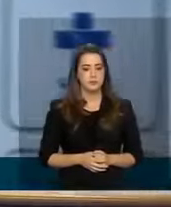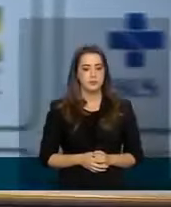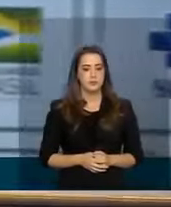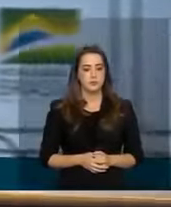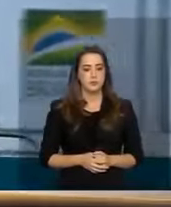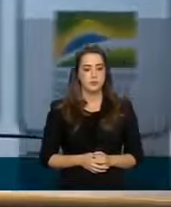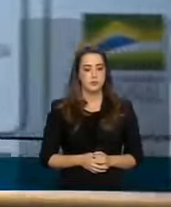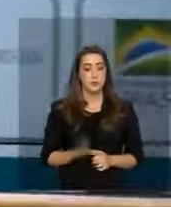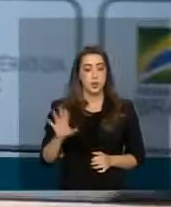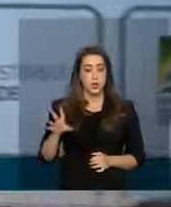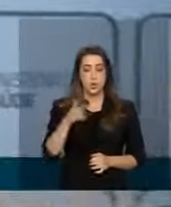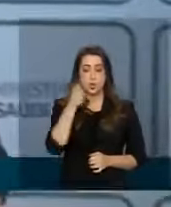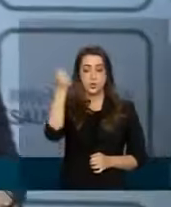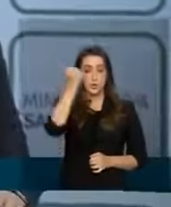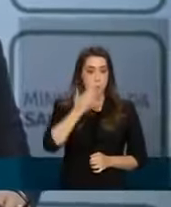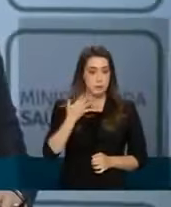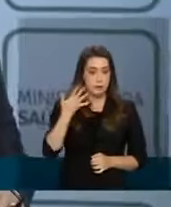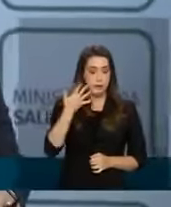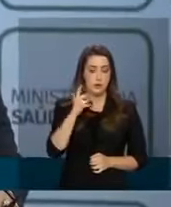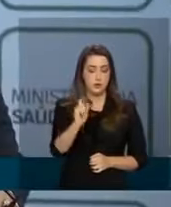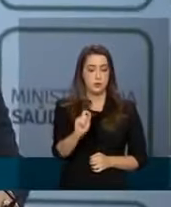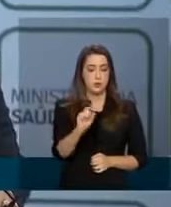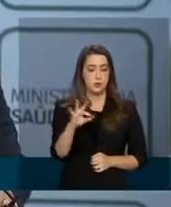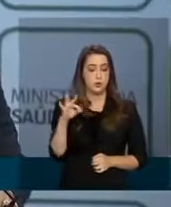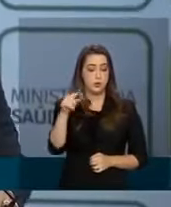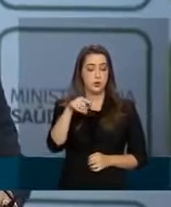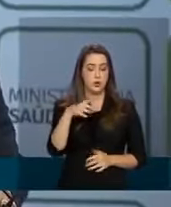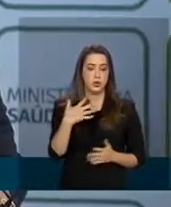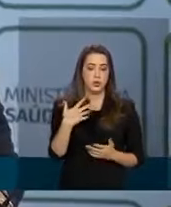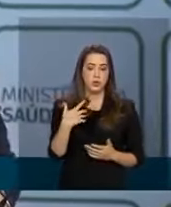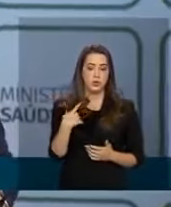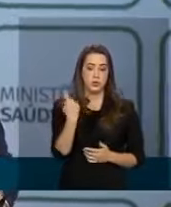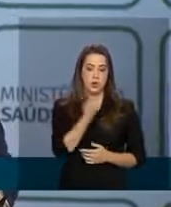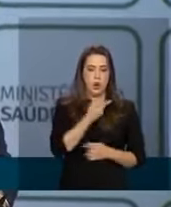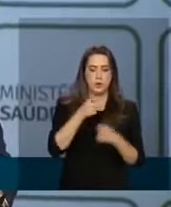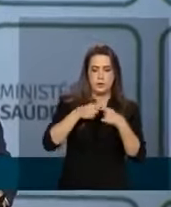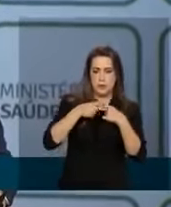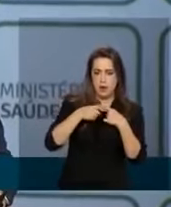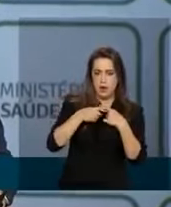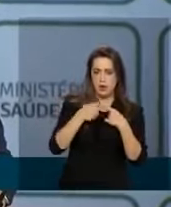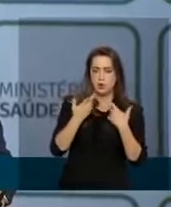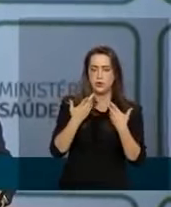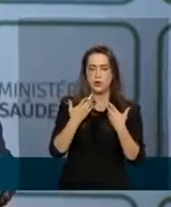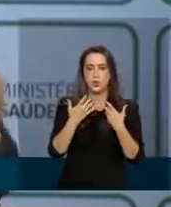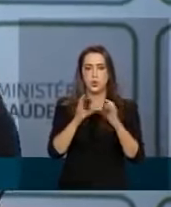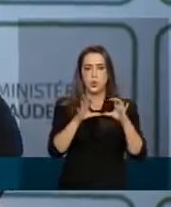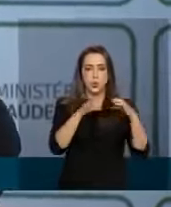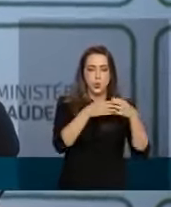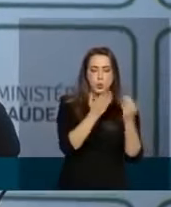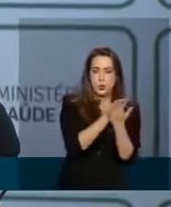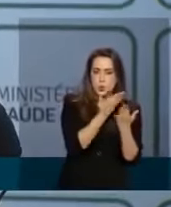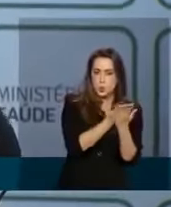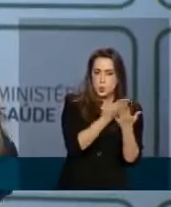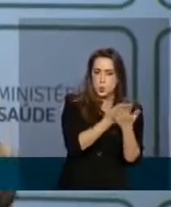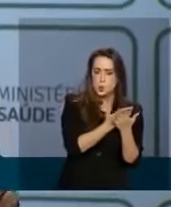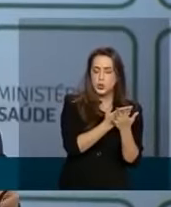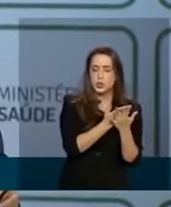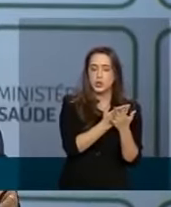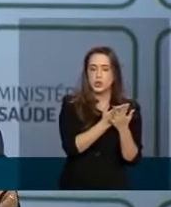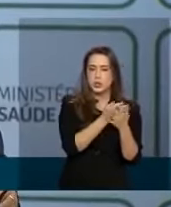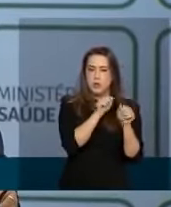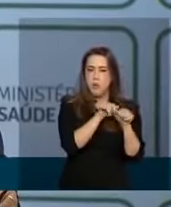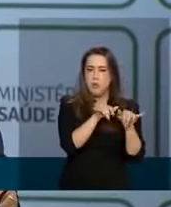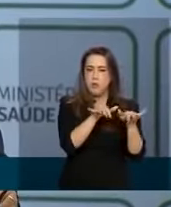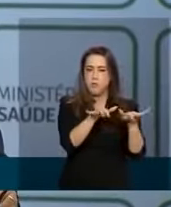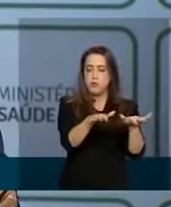Não, é só para reforçar que todos os epidemiologistas, nós como epidemiologistas, eu acho que todo o Brasil, todo mundo, a gente está bastante